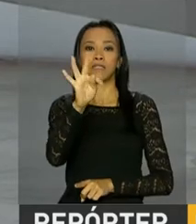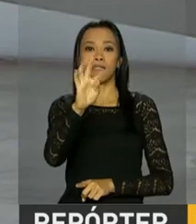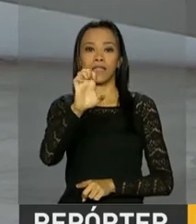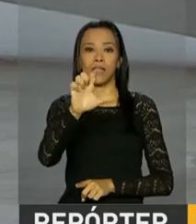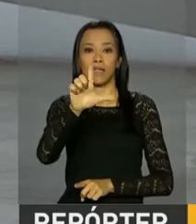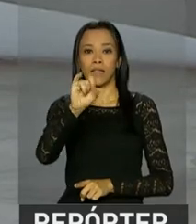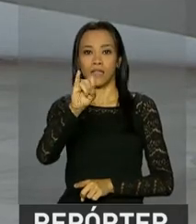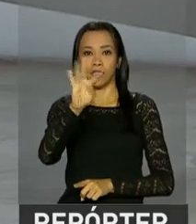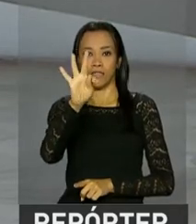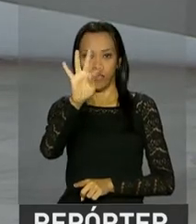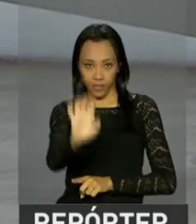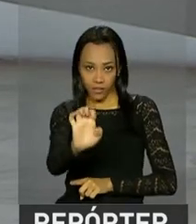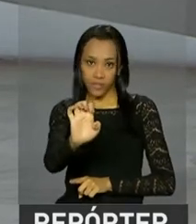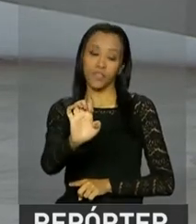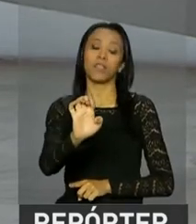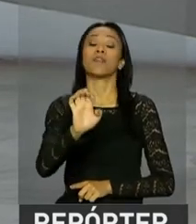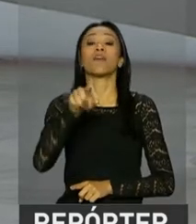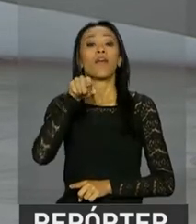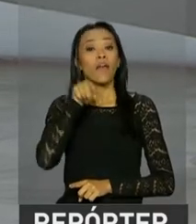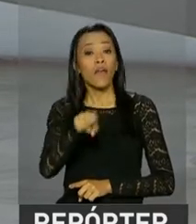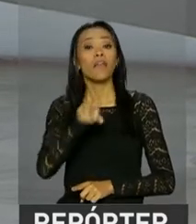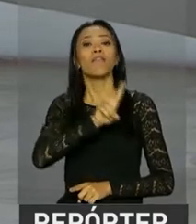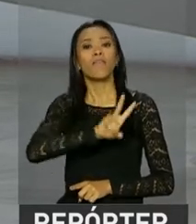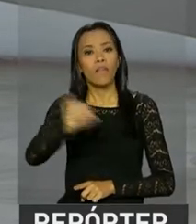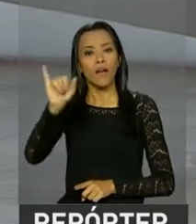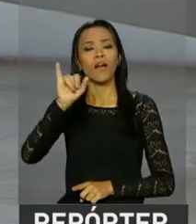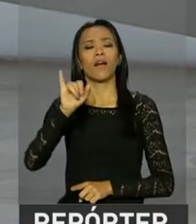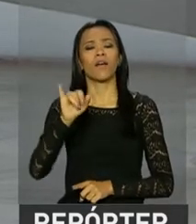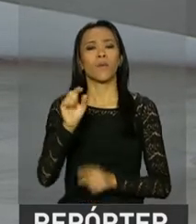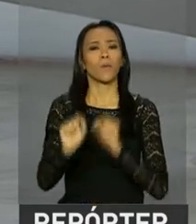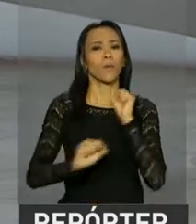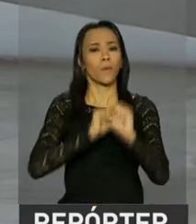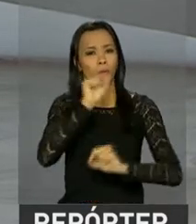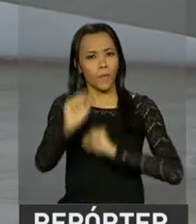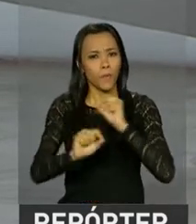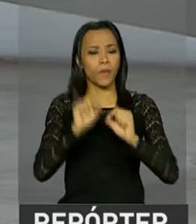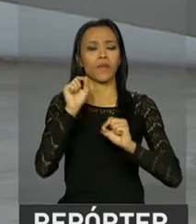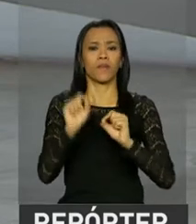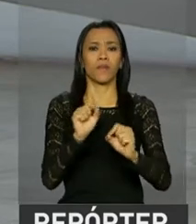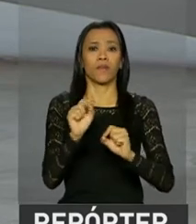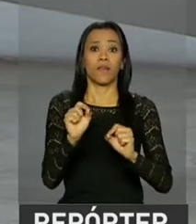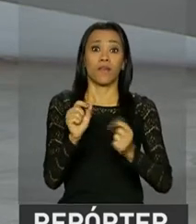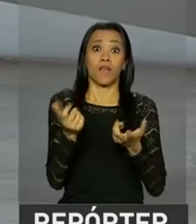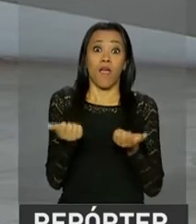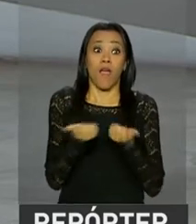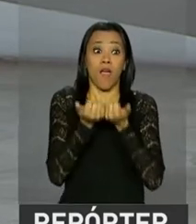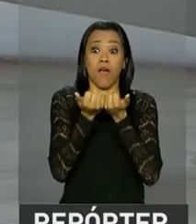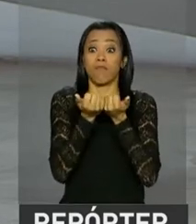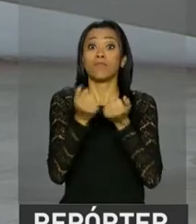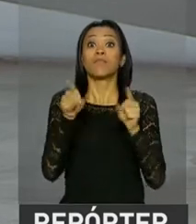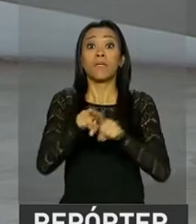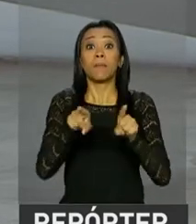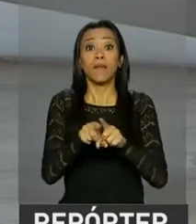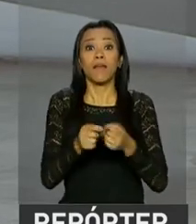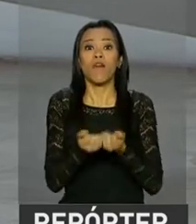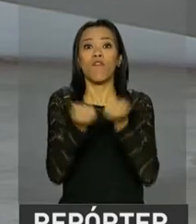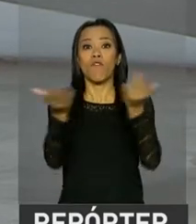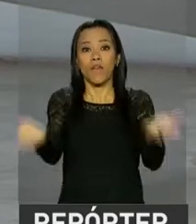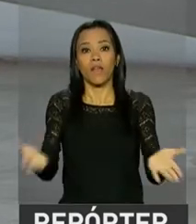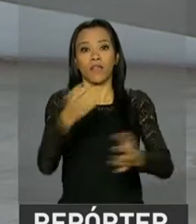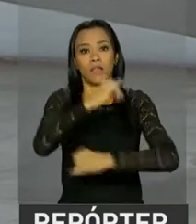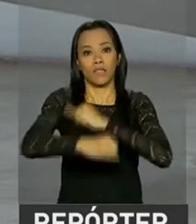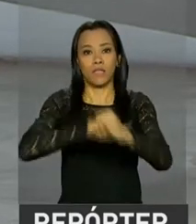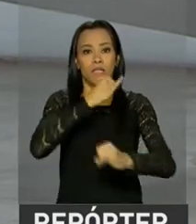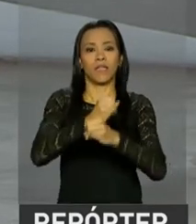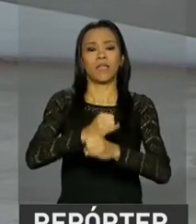e comunicações estratégicas vai oferecer vai ampliar a oferta de banda larga é para